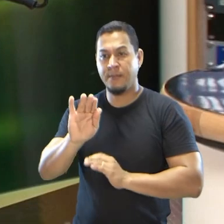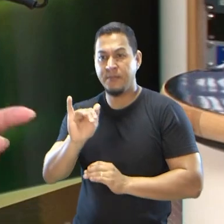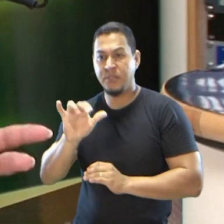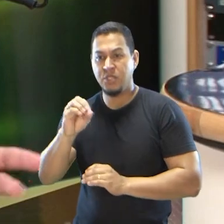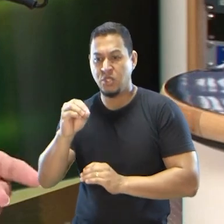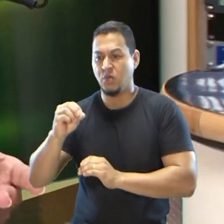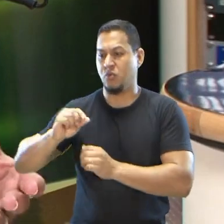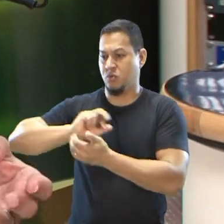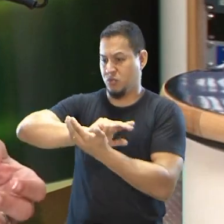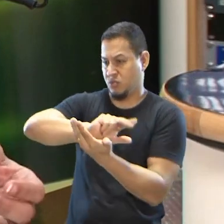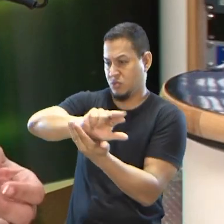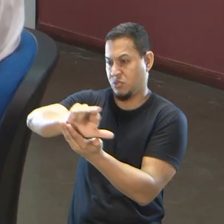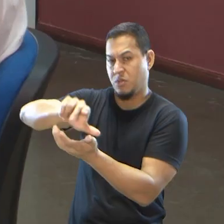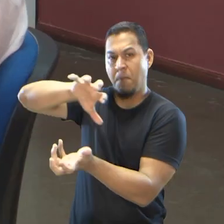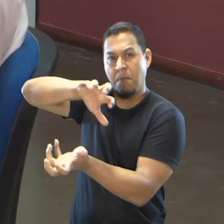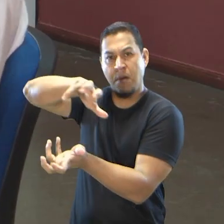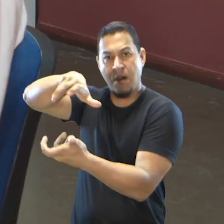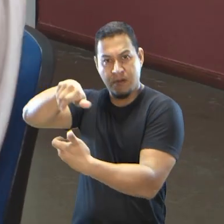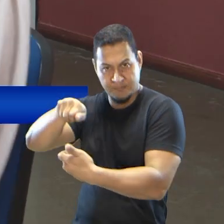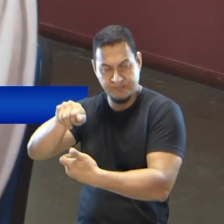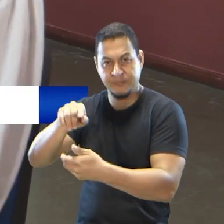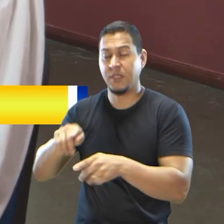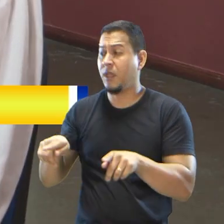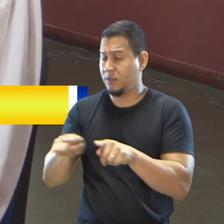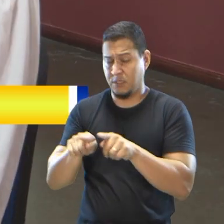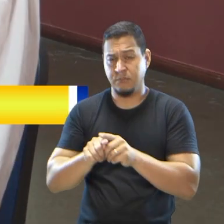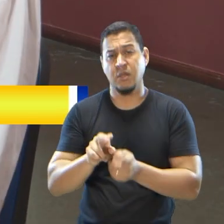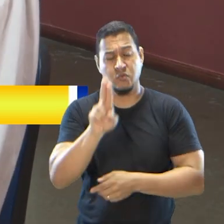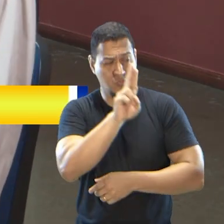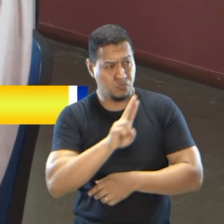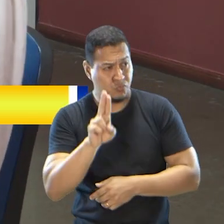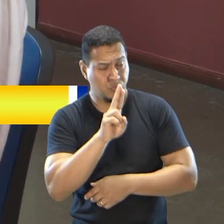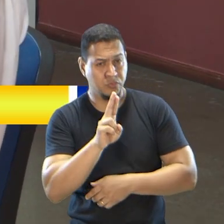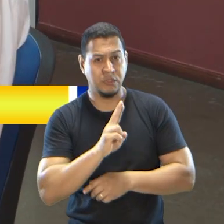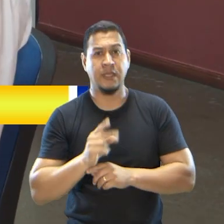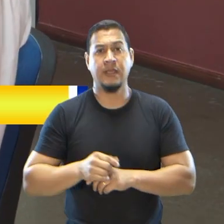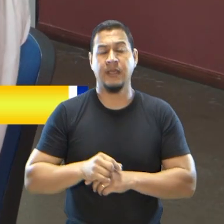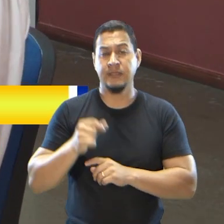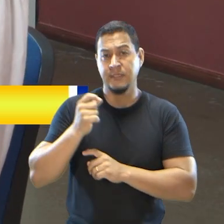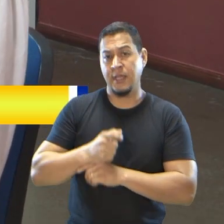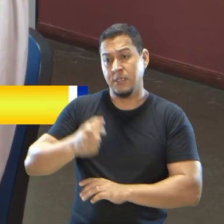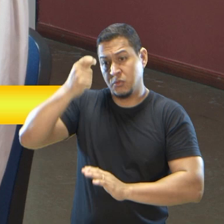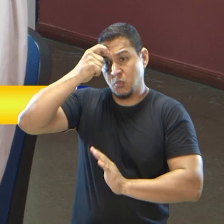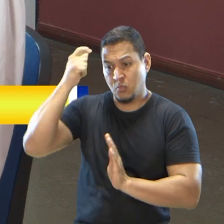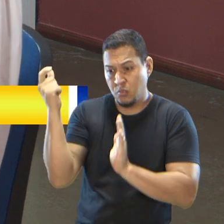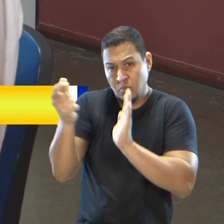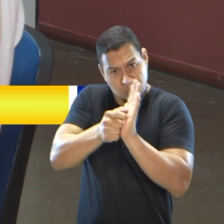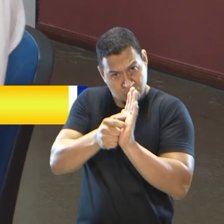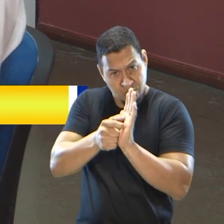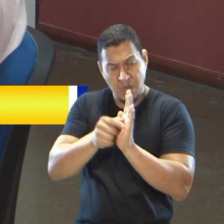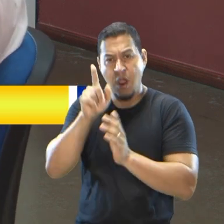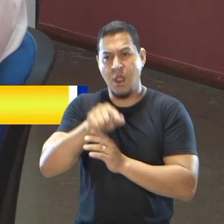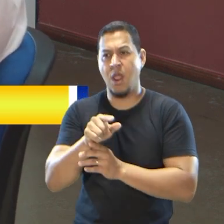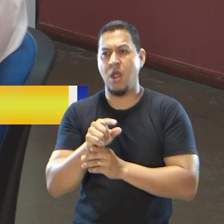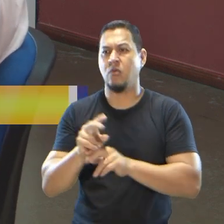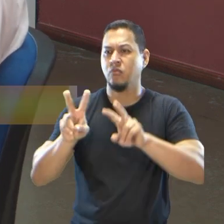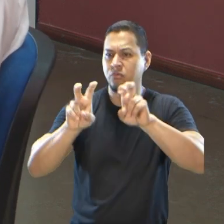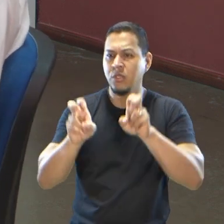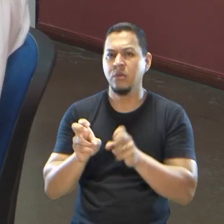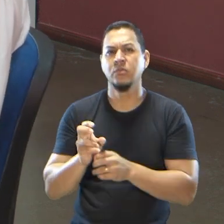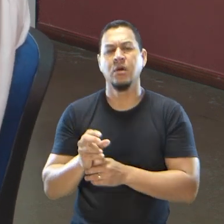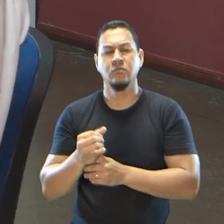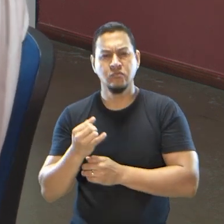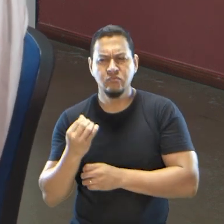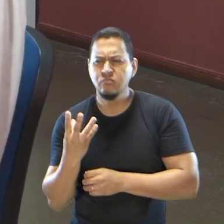tema? Isso, e nós vamos falar também sobre o uso da inteligência artificial, né? Hoje em dia está sendo um tema